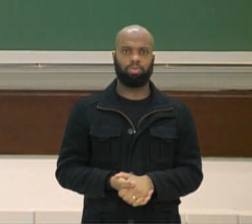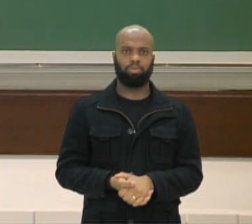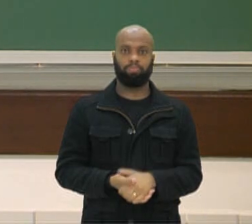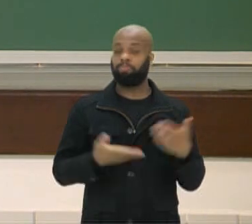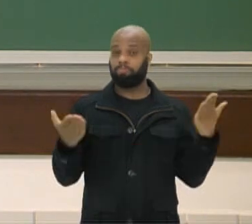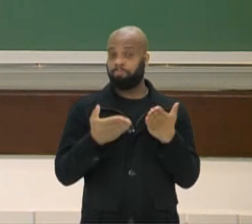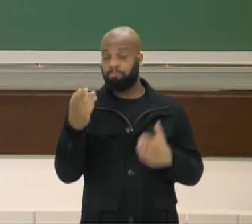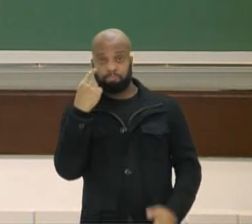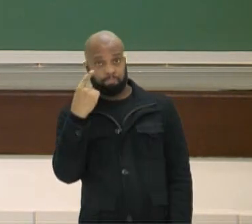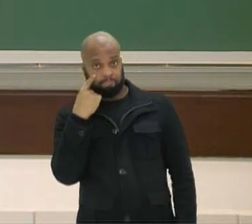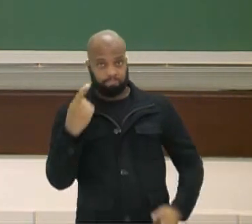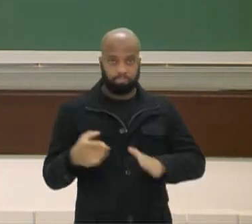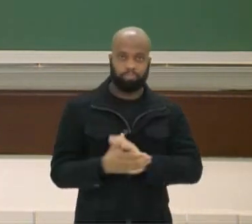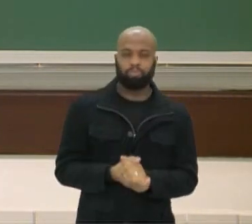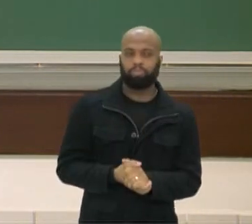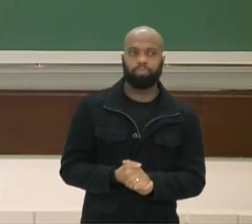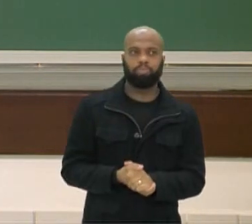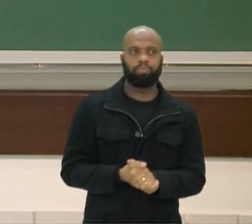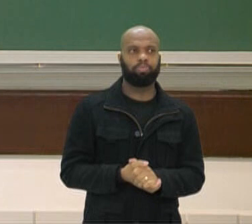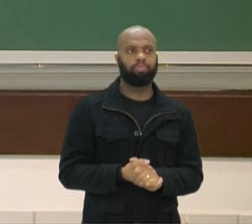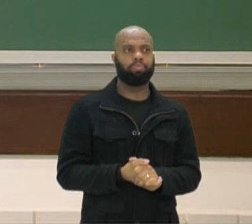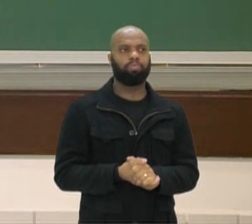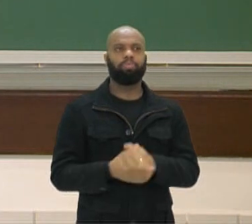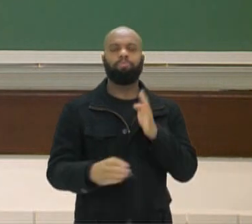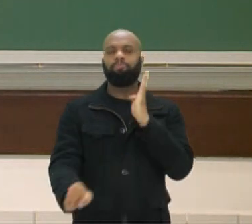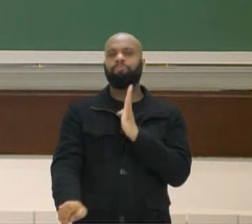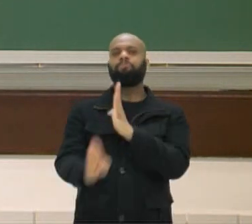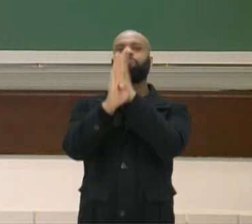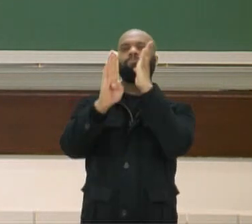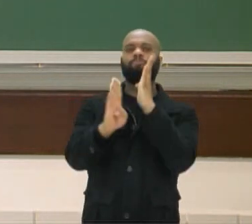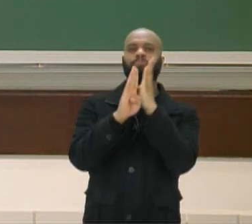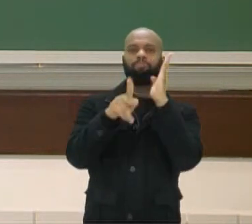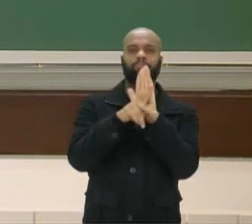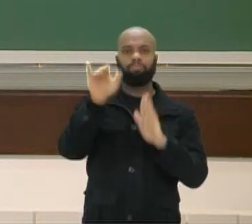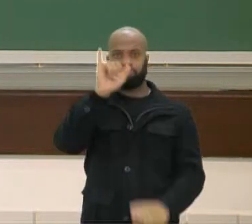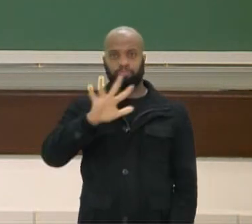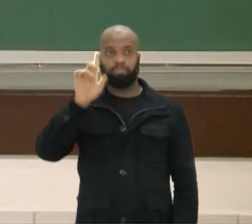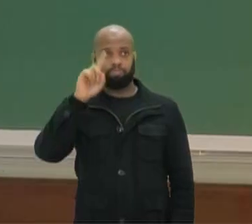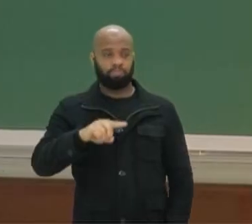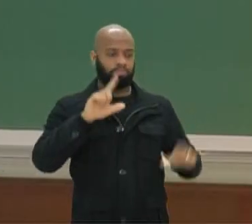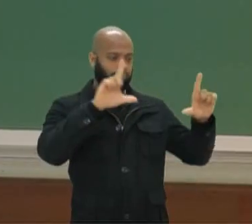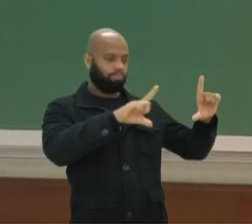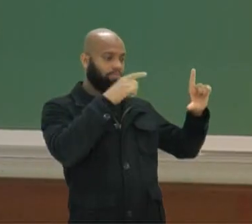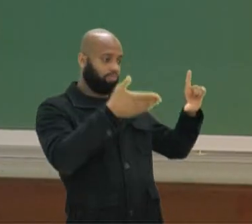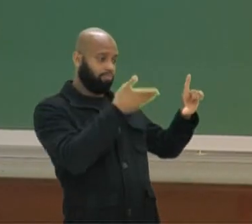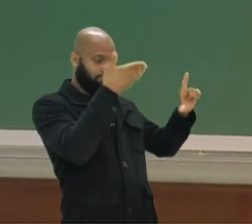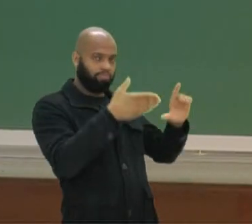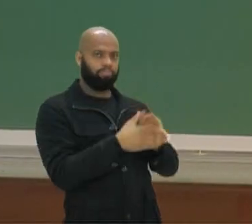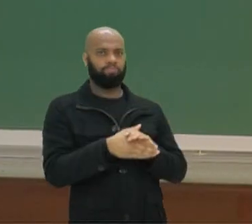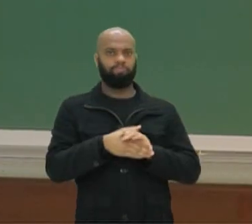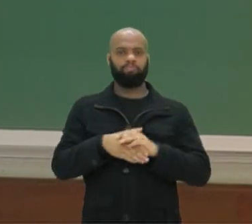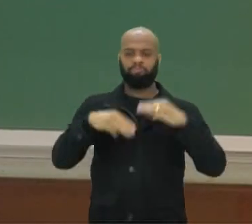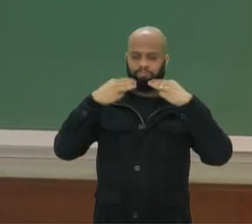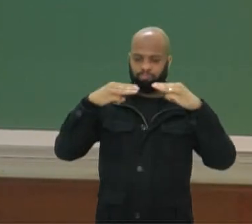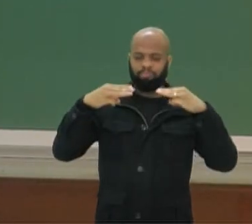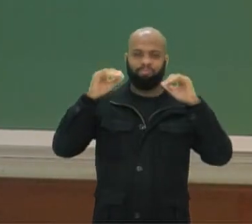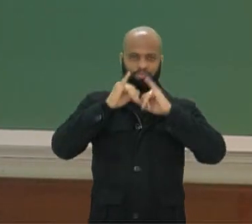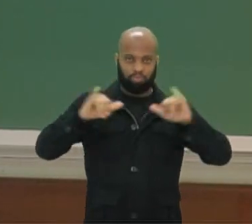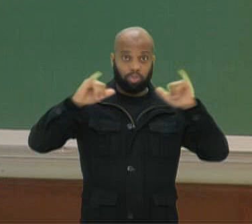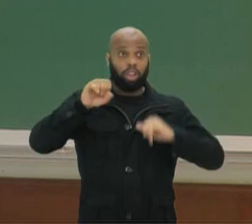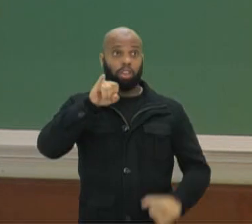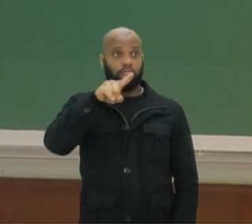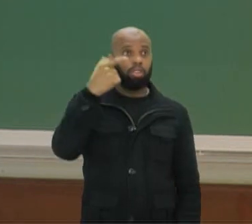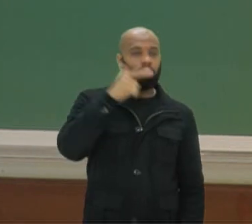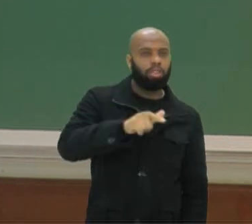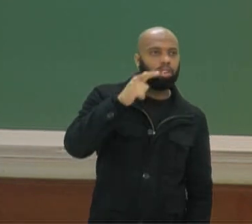Bora checar então? Olha só. Identificação da imagem. Ela é uma publicidade, tá? Se porventura você conseguiu